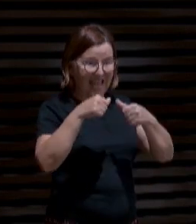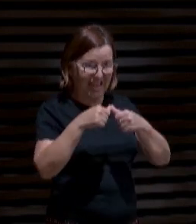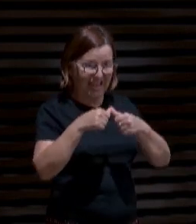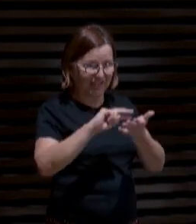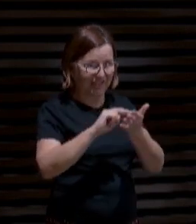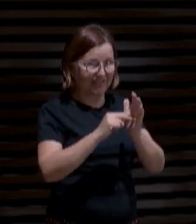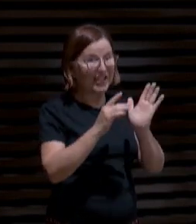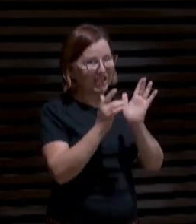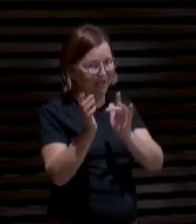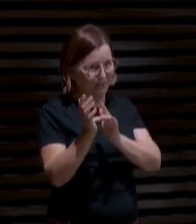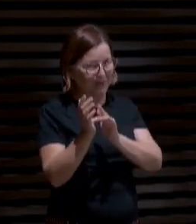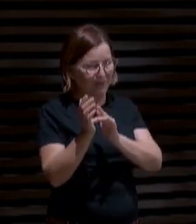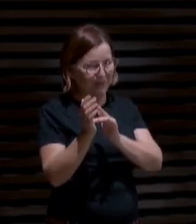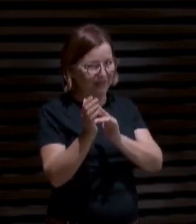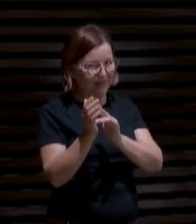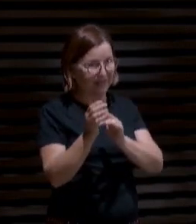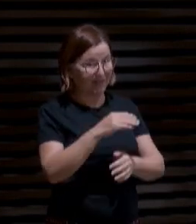entregue